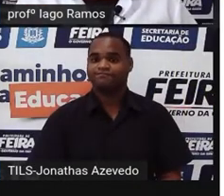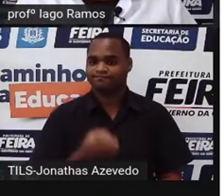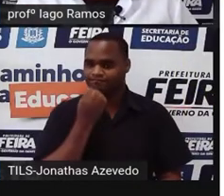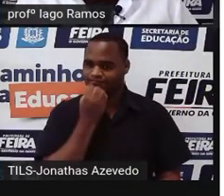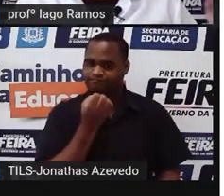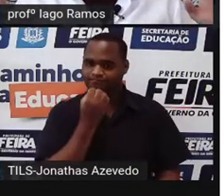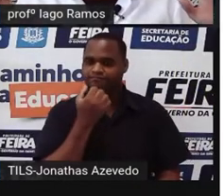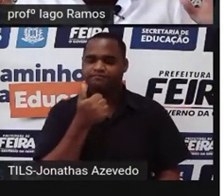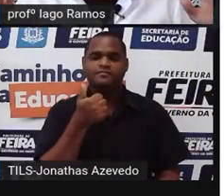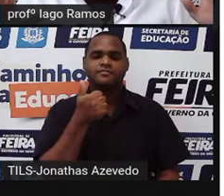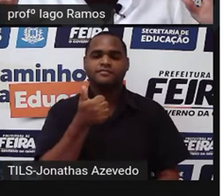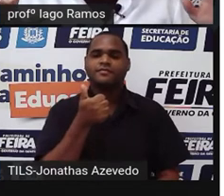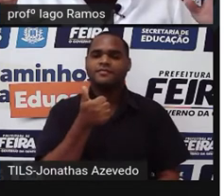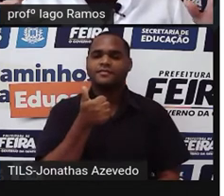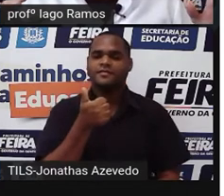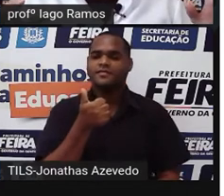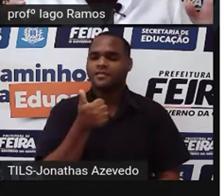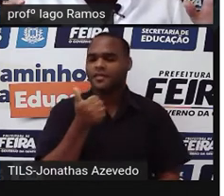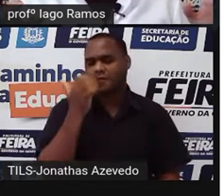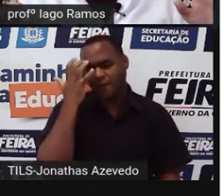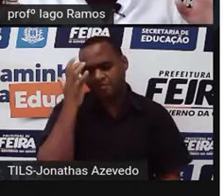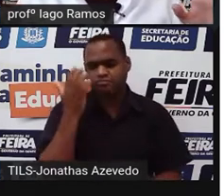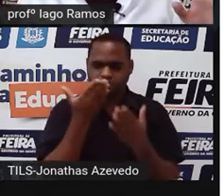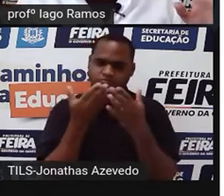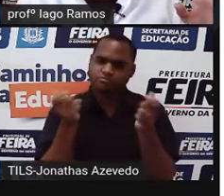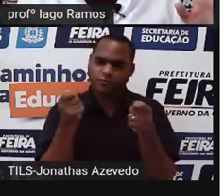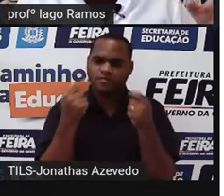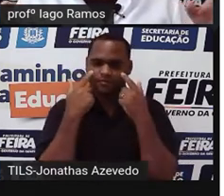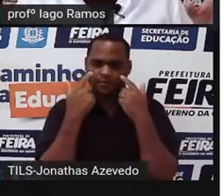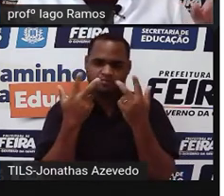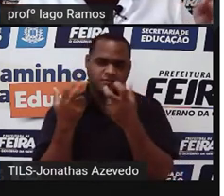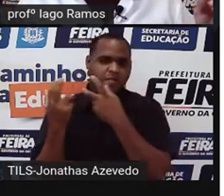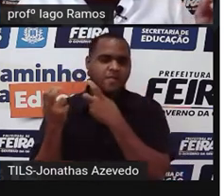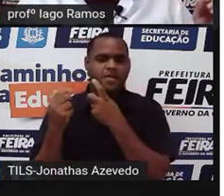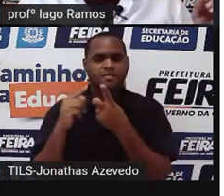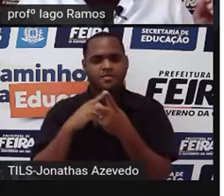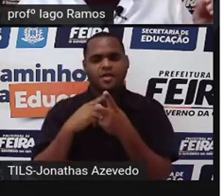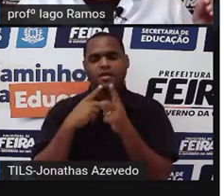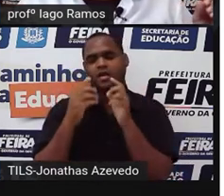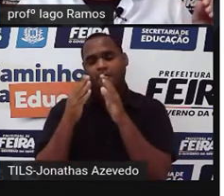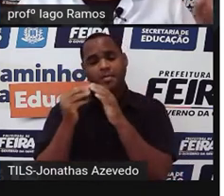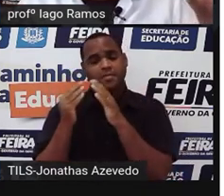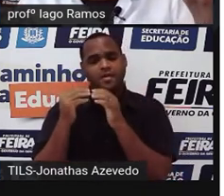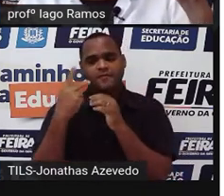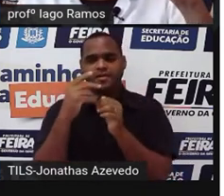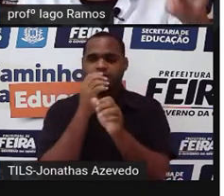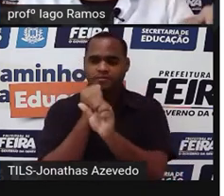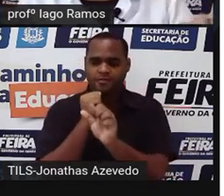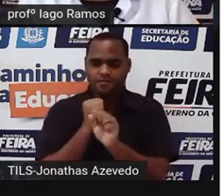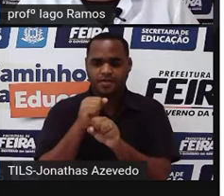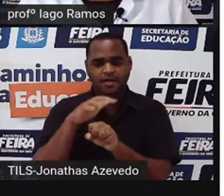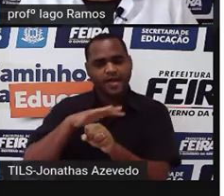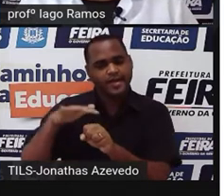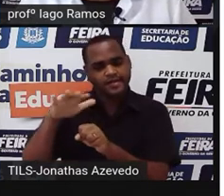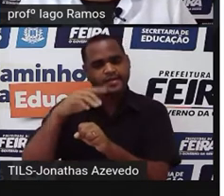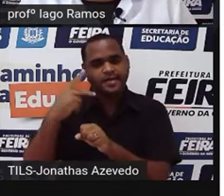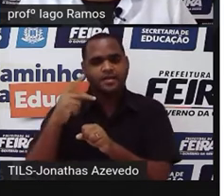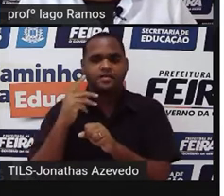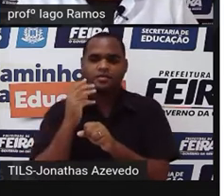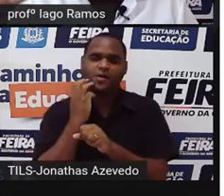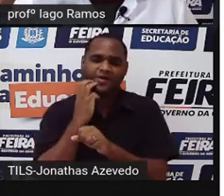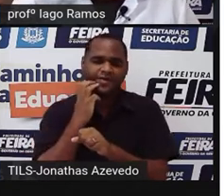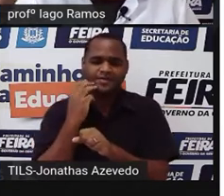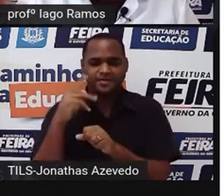Bom, eu acho que você percebeu, né? Quando eu pedi para você somar a área do quadrado rosa, que é